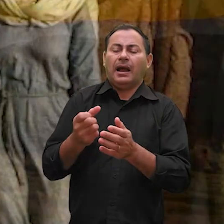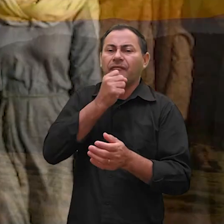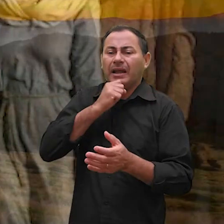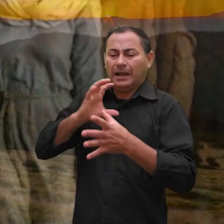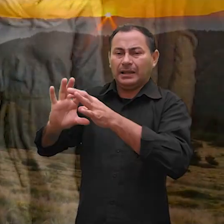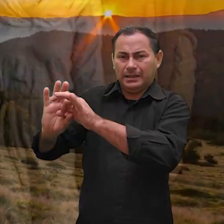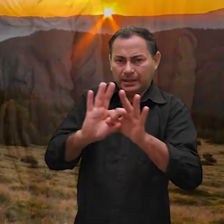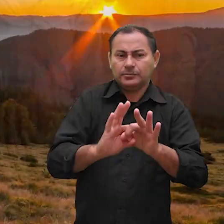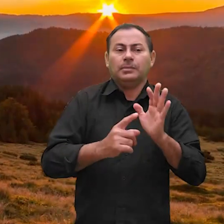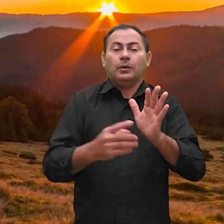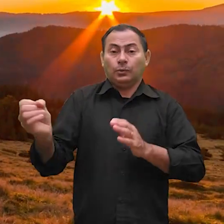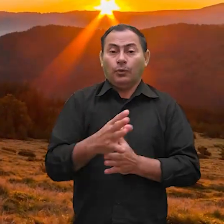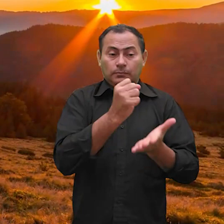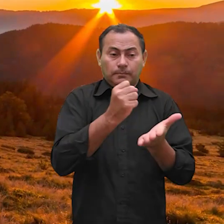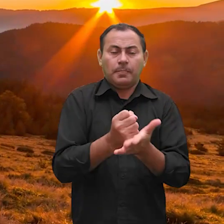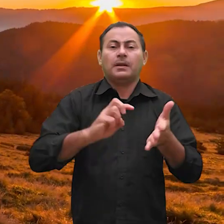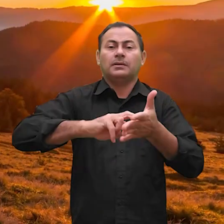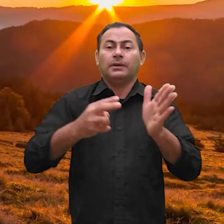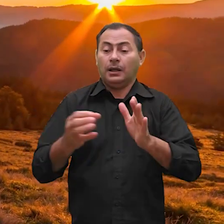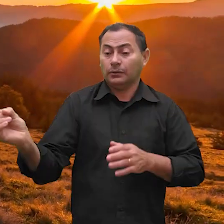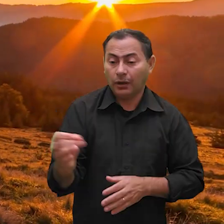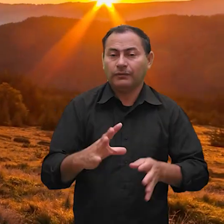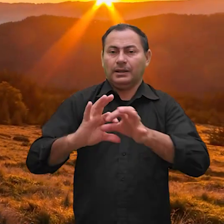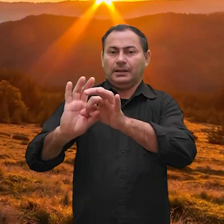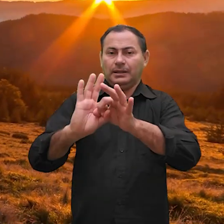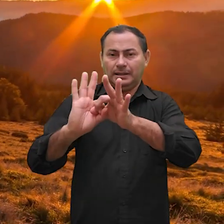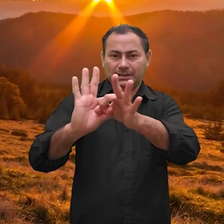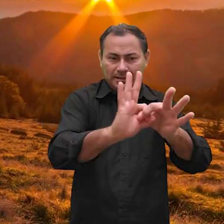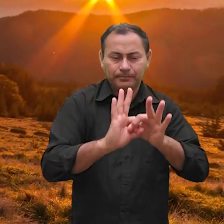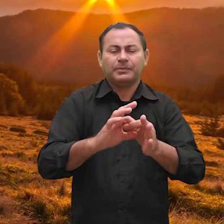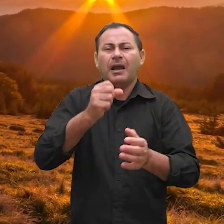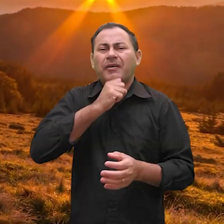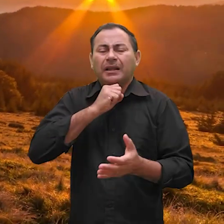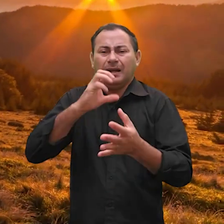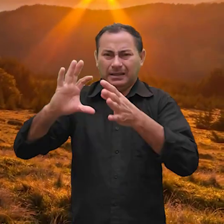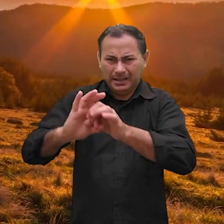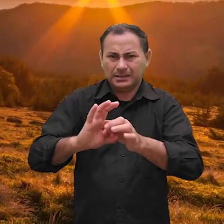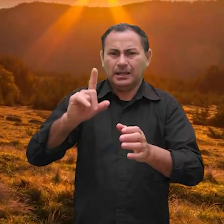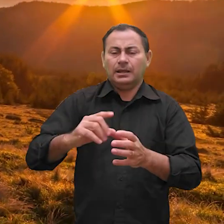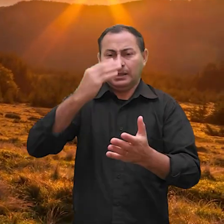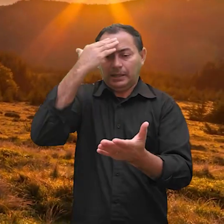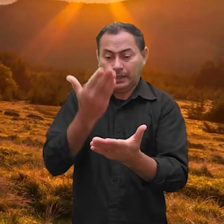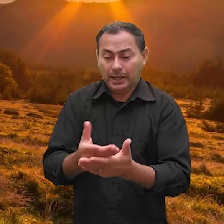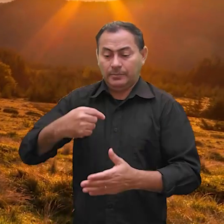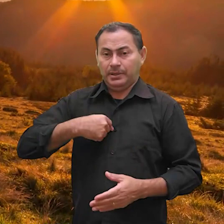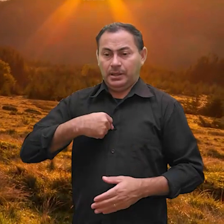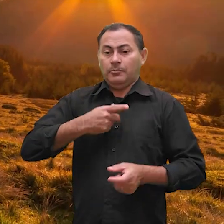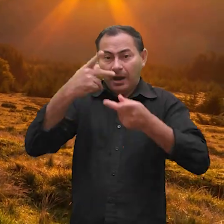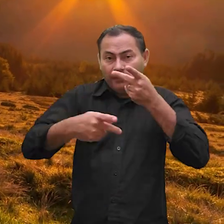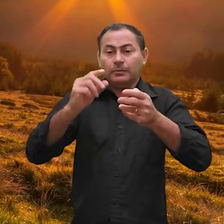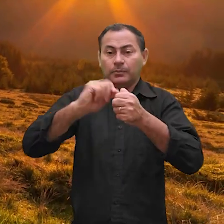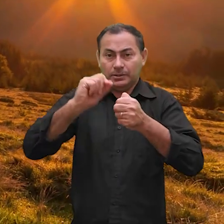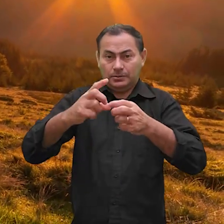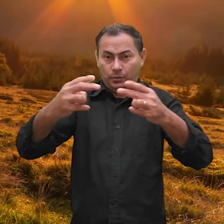antiga aliança, e da expressão Novo Testamento, que significa a nova aliança. A velha aliança é: creia em mim